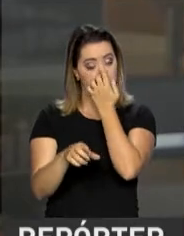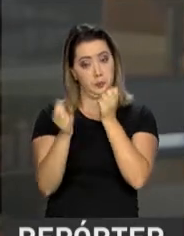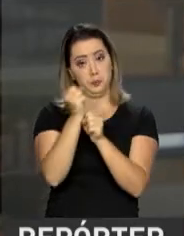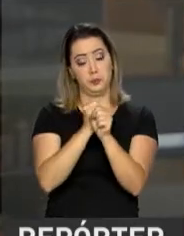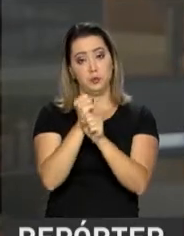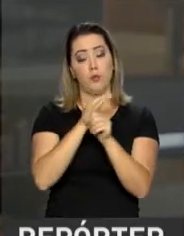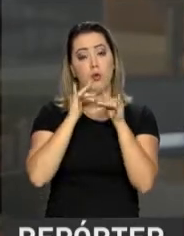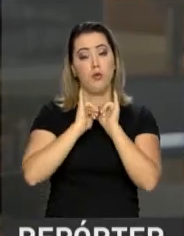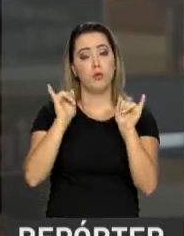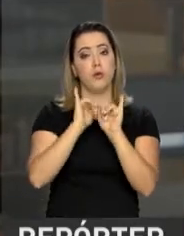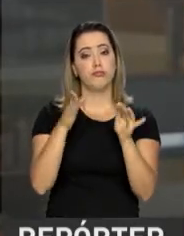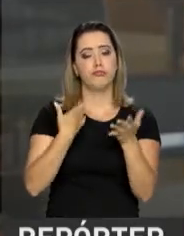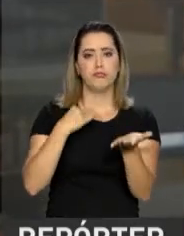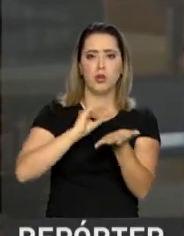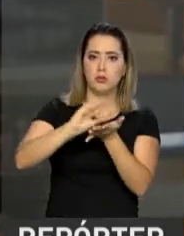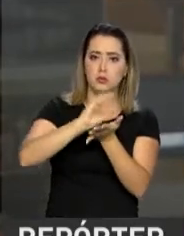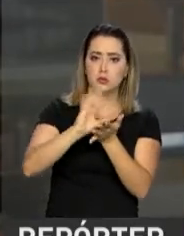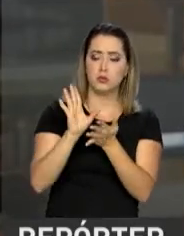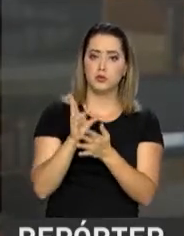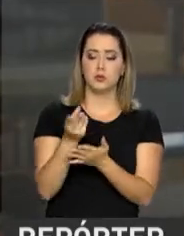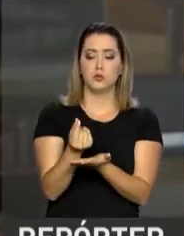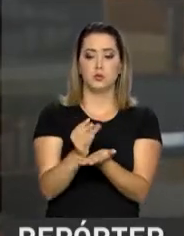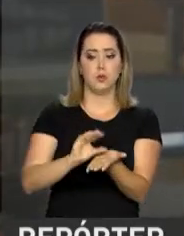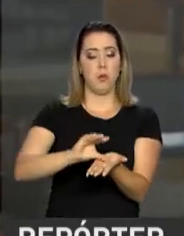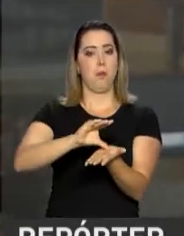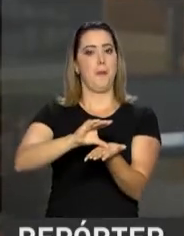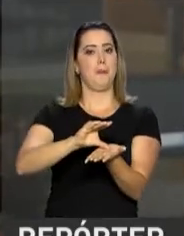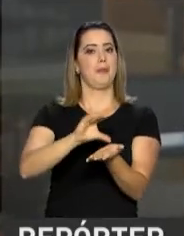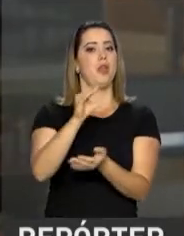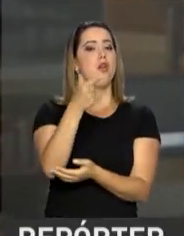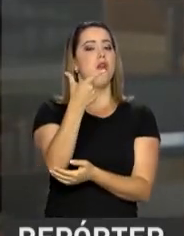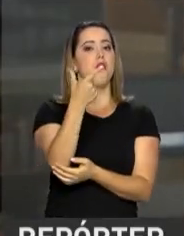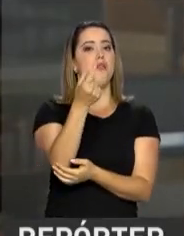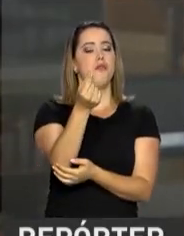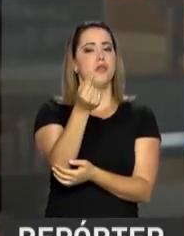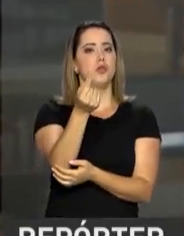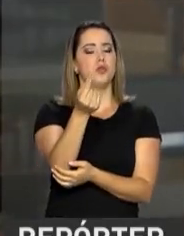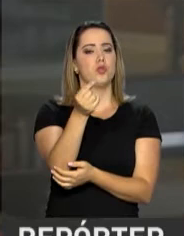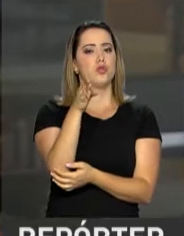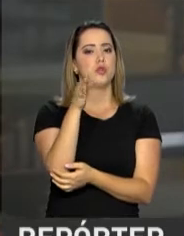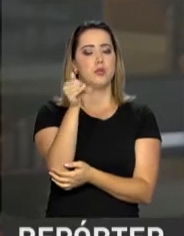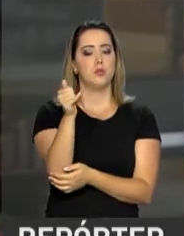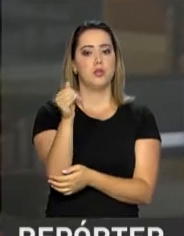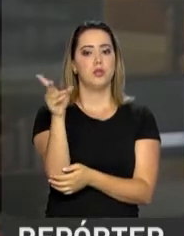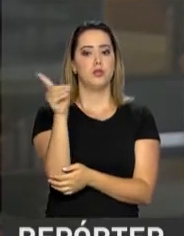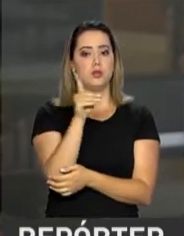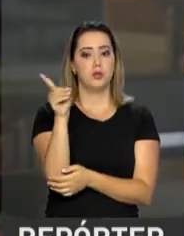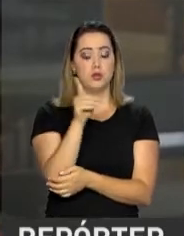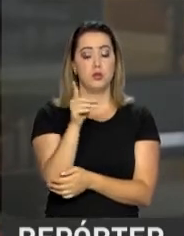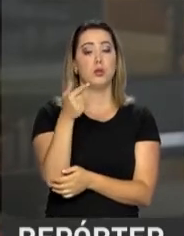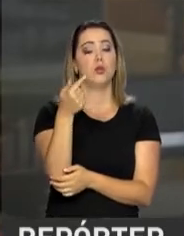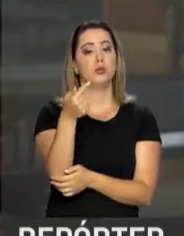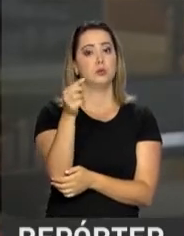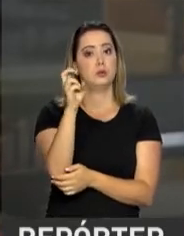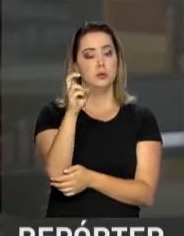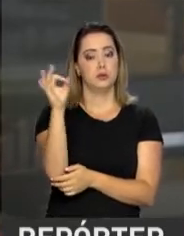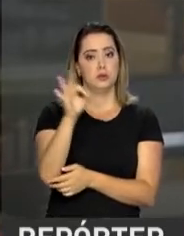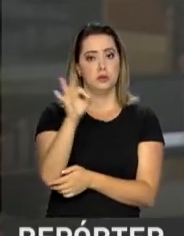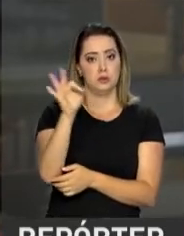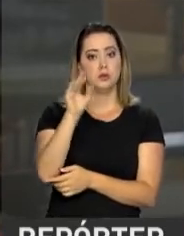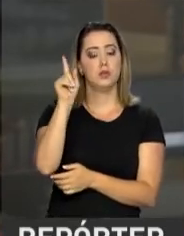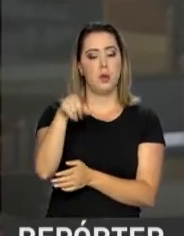lançado um fundo de cooperação no valor de 20 bilhões de dólares sendo que 75% desses recursos